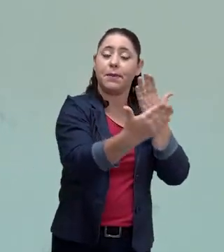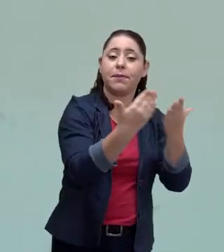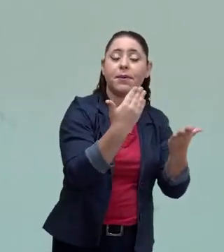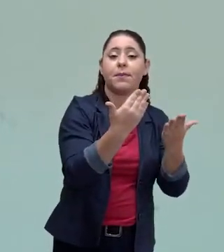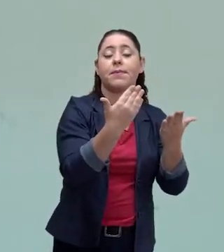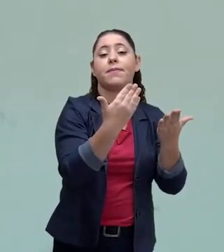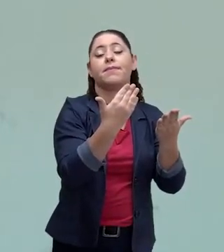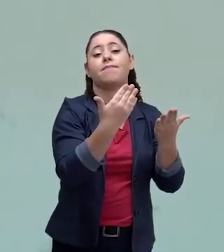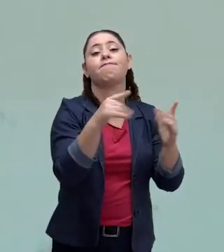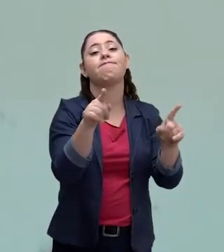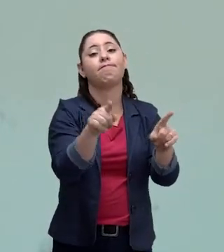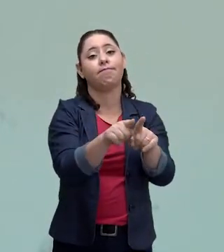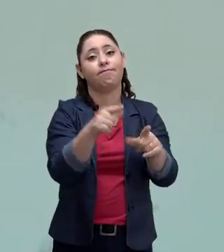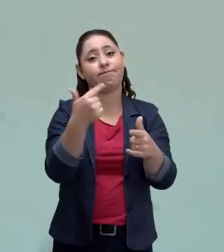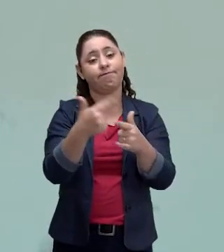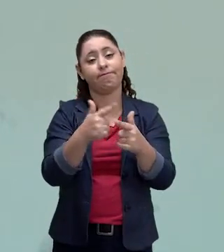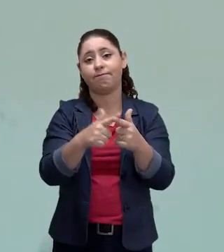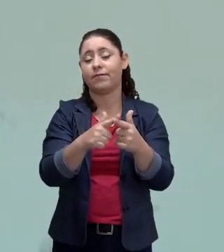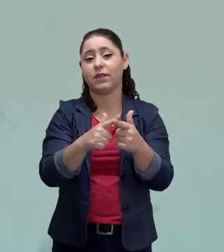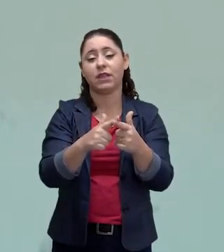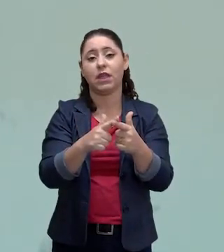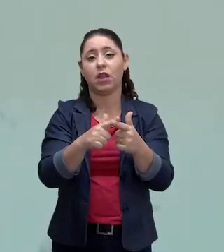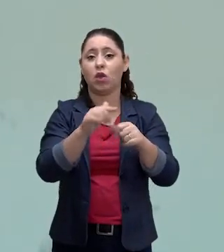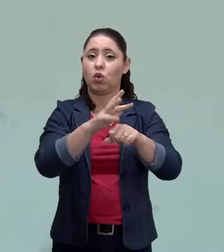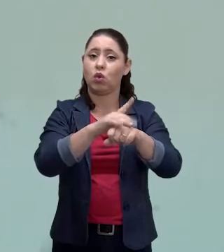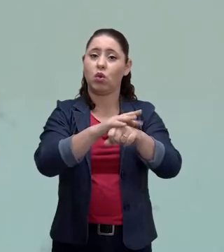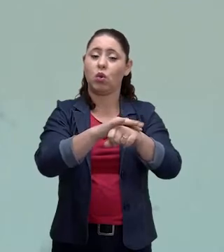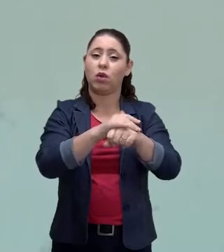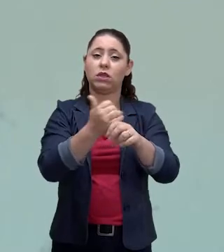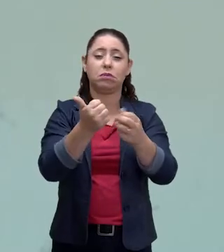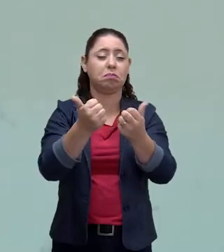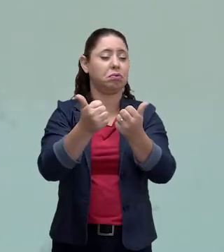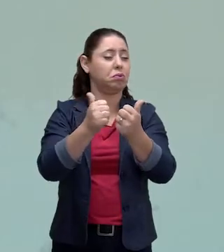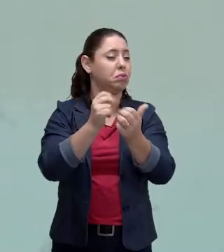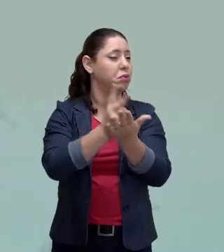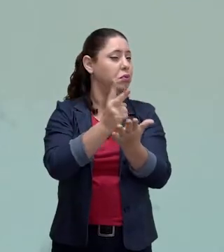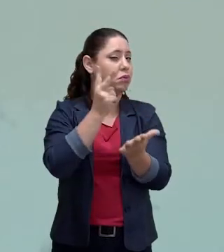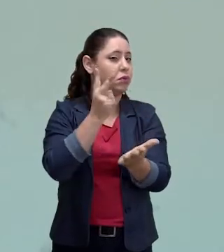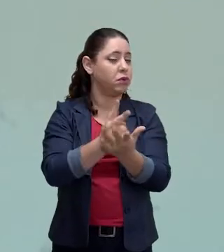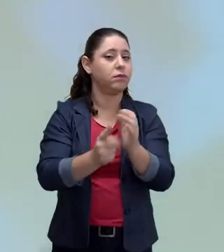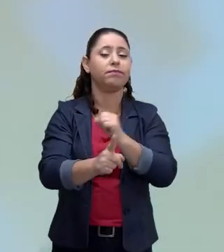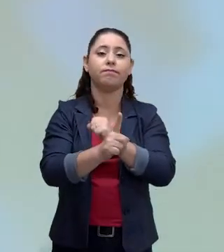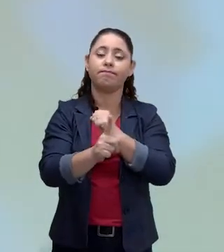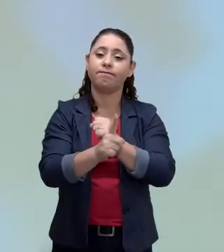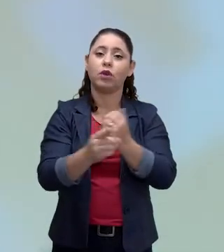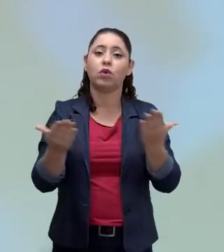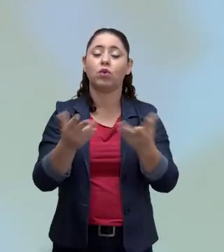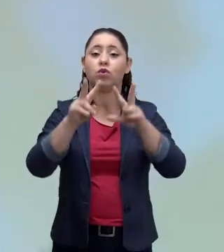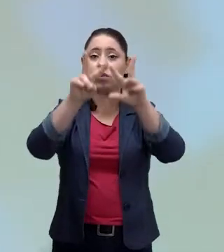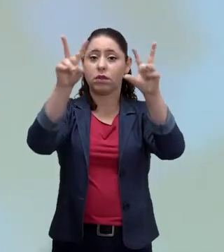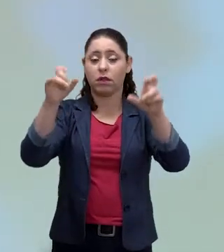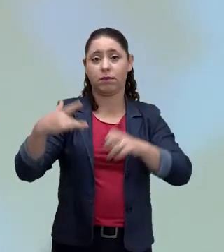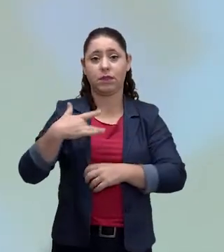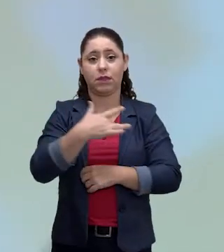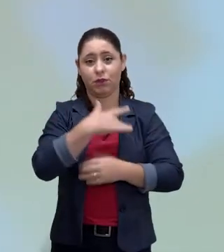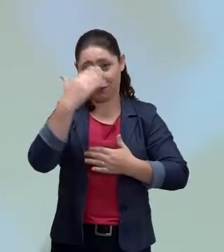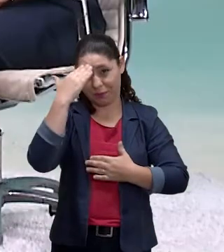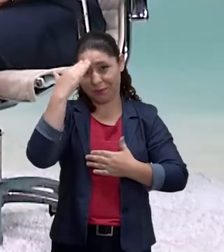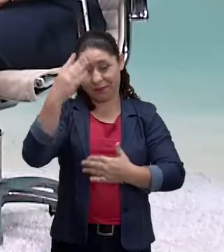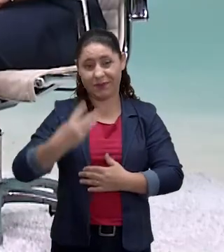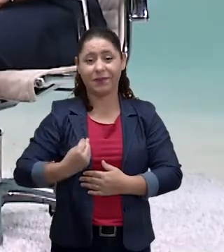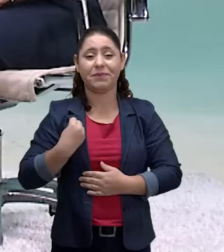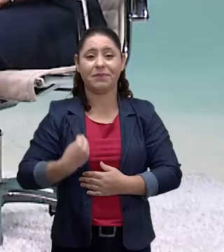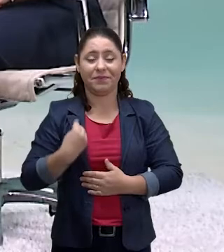atendimento psicossocial, porque são invariavelmente doenças crônicas e de tratamento contínuo. Bom, e hoje nosso tema foi saúde.